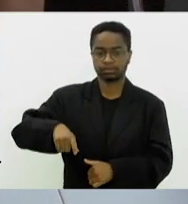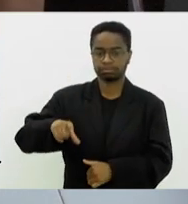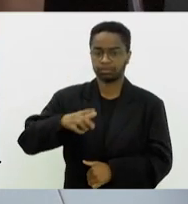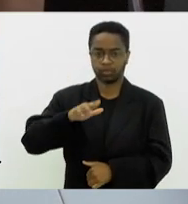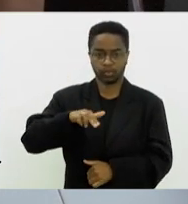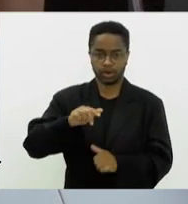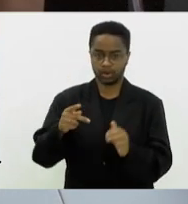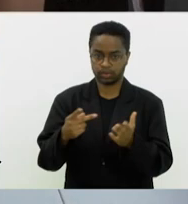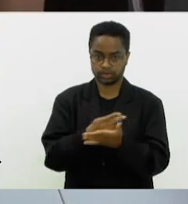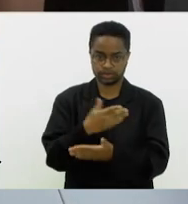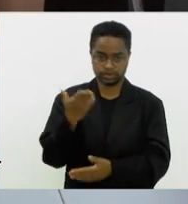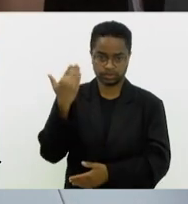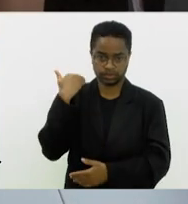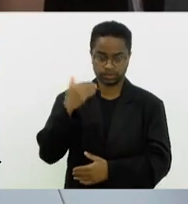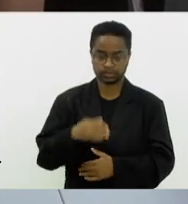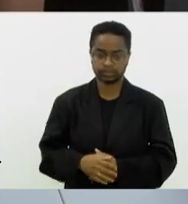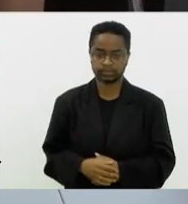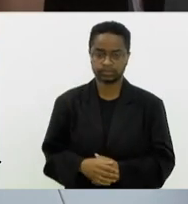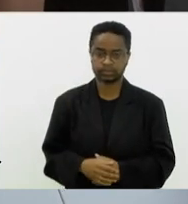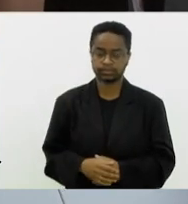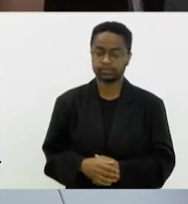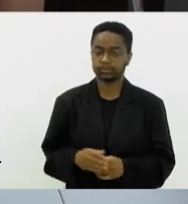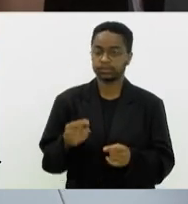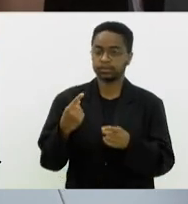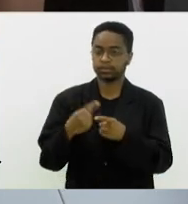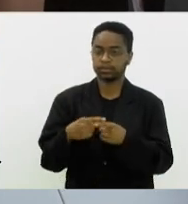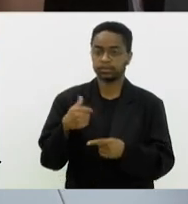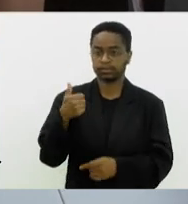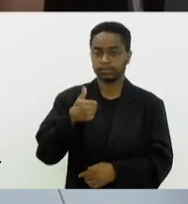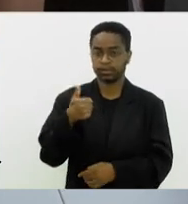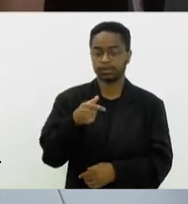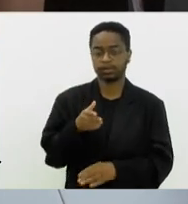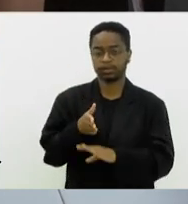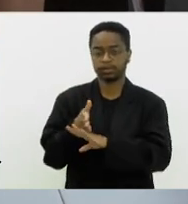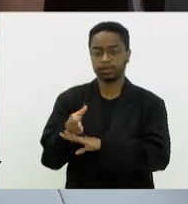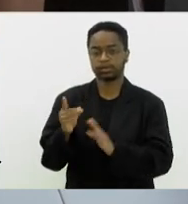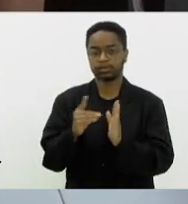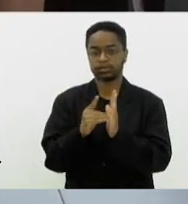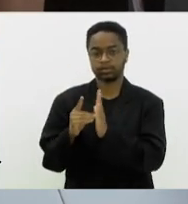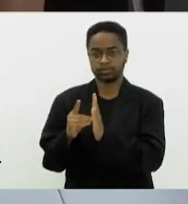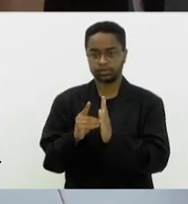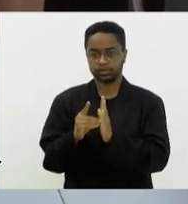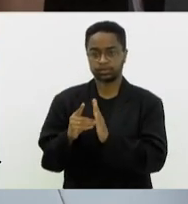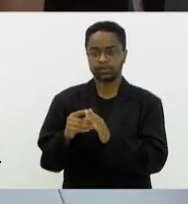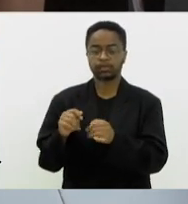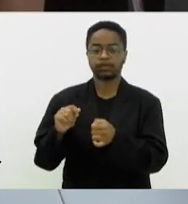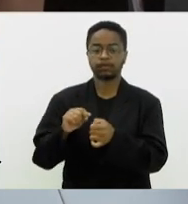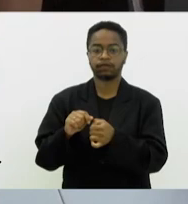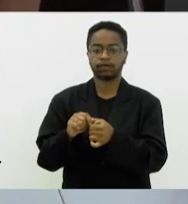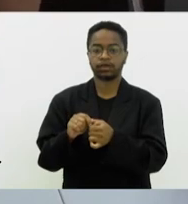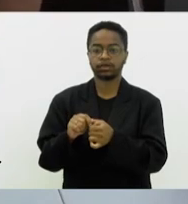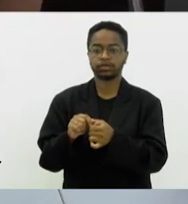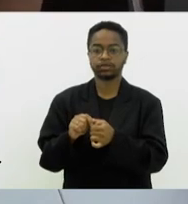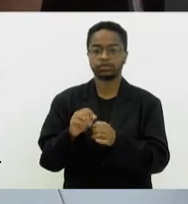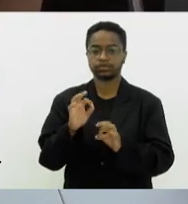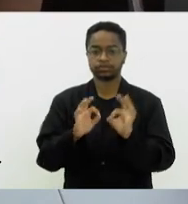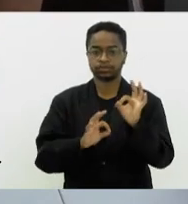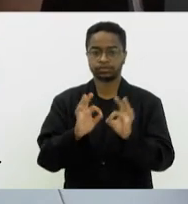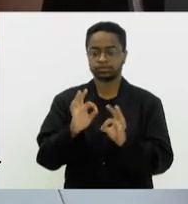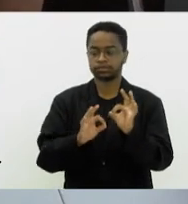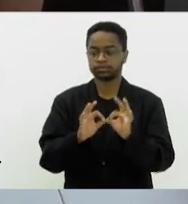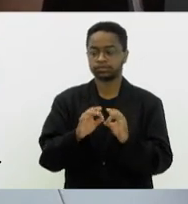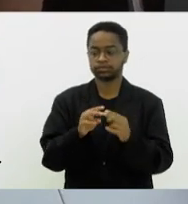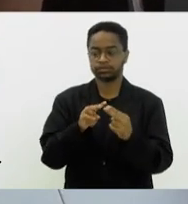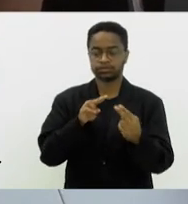ninguém. Primeiro você vai no Detran, faz toda a parte de tomadas digitais. Aí